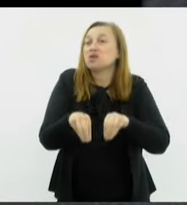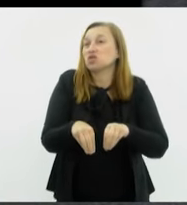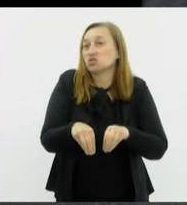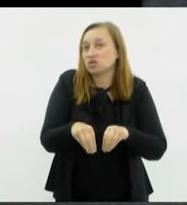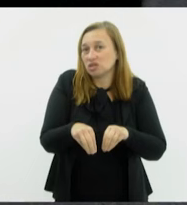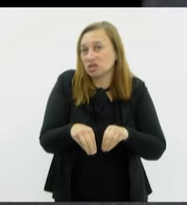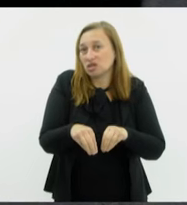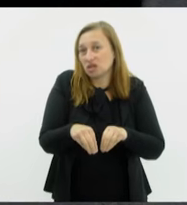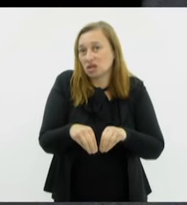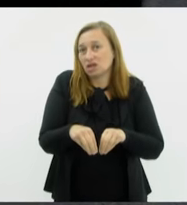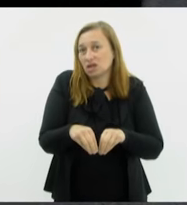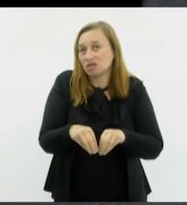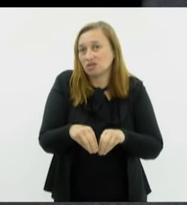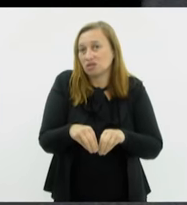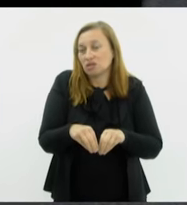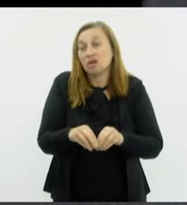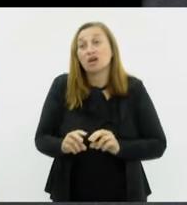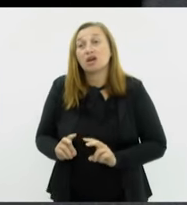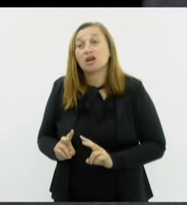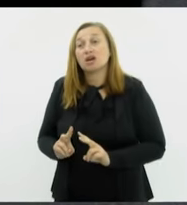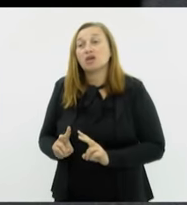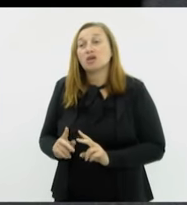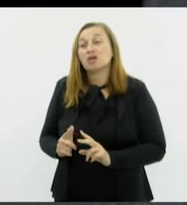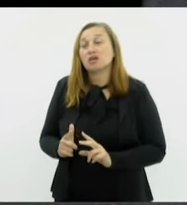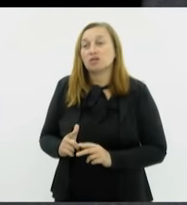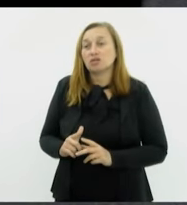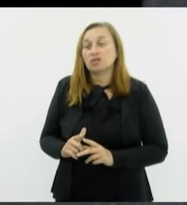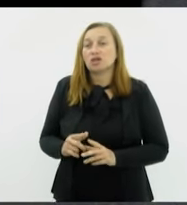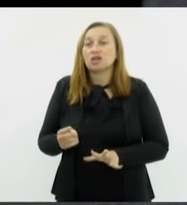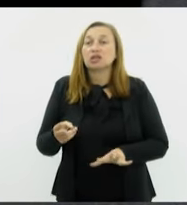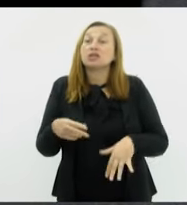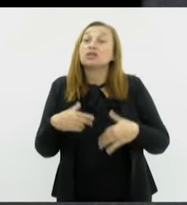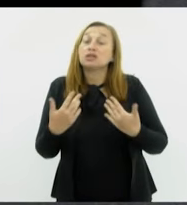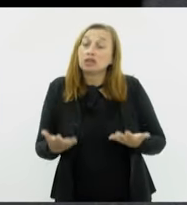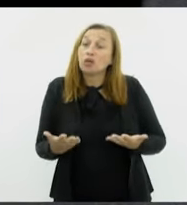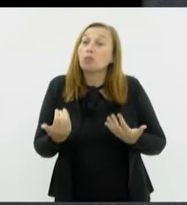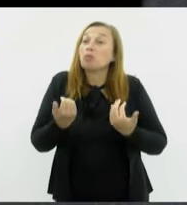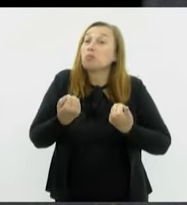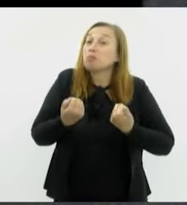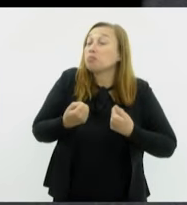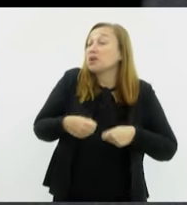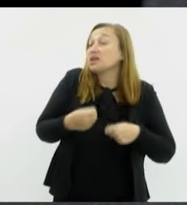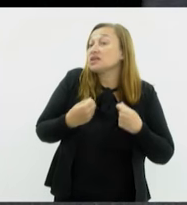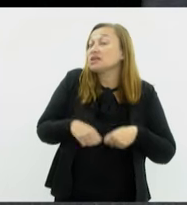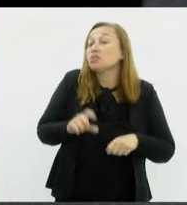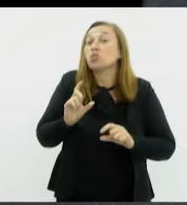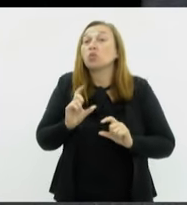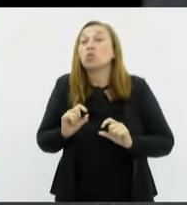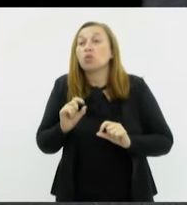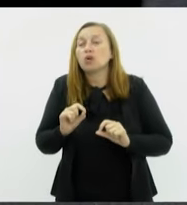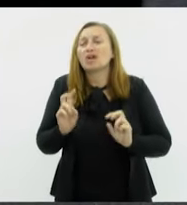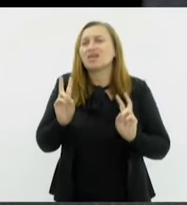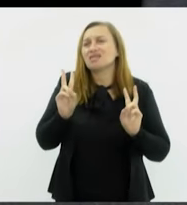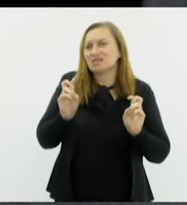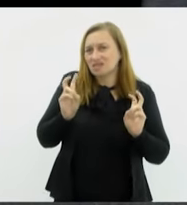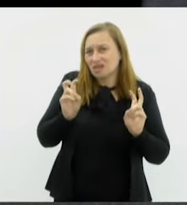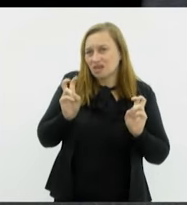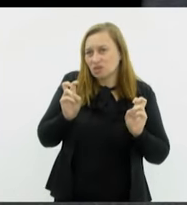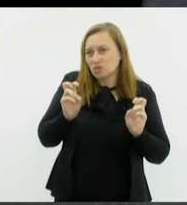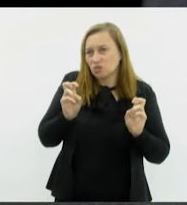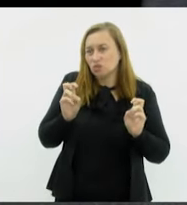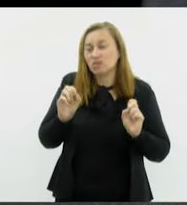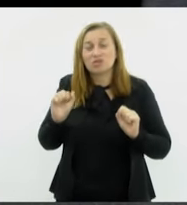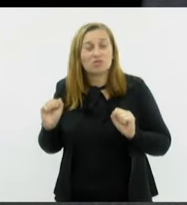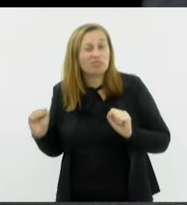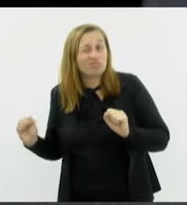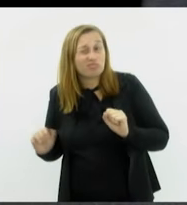causas que são nobres, e isso não pode cair numa vala comum. Nós precisamos que essas questões que são tão